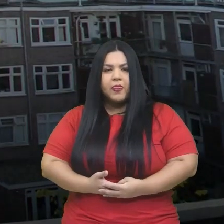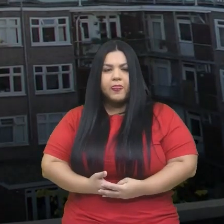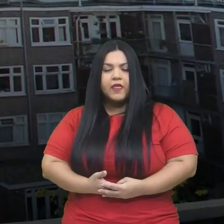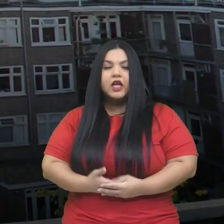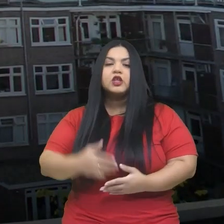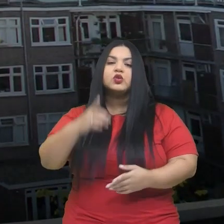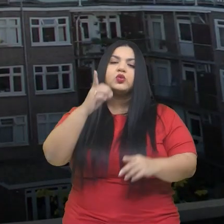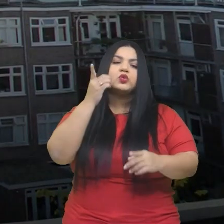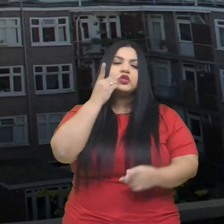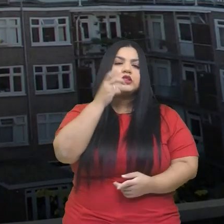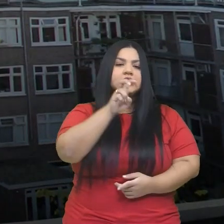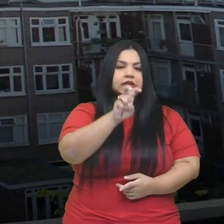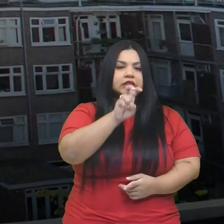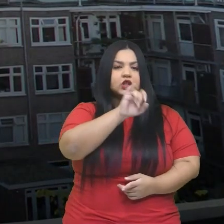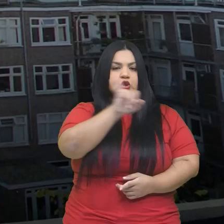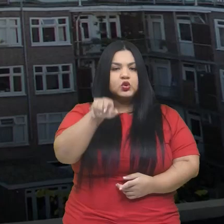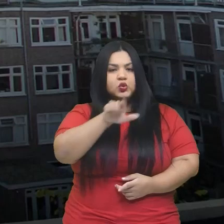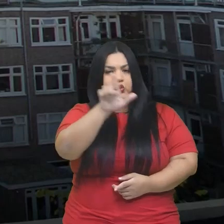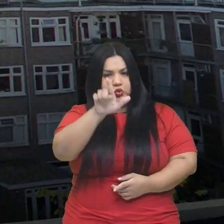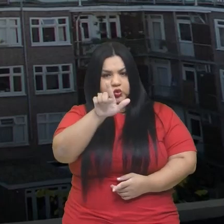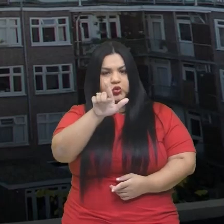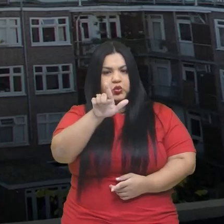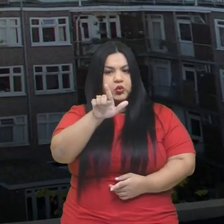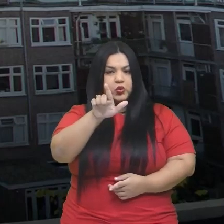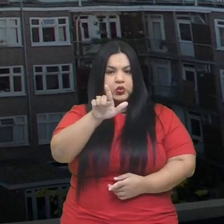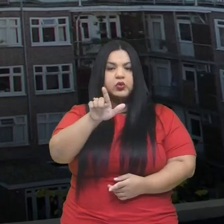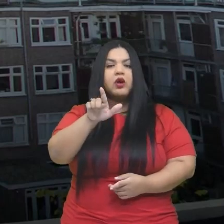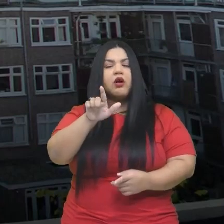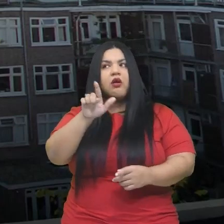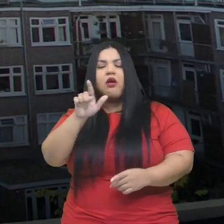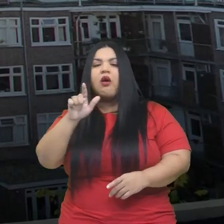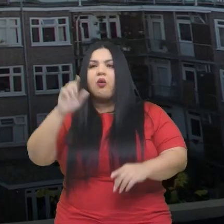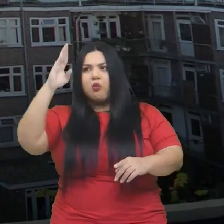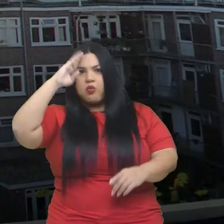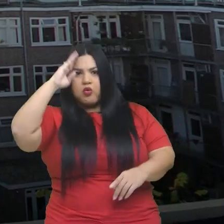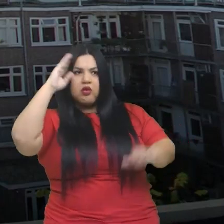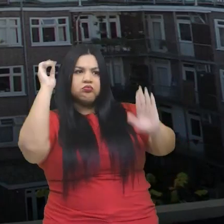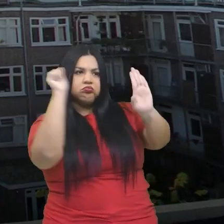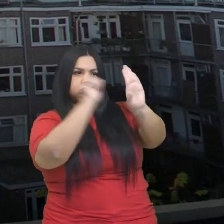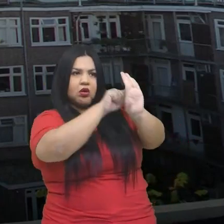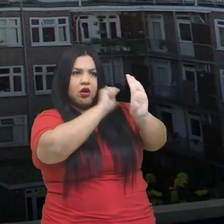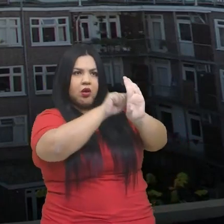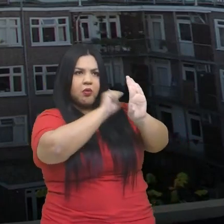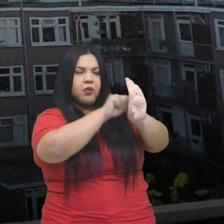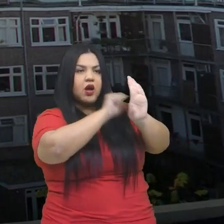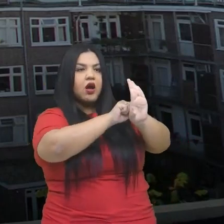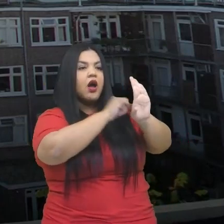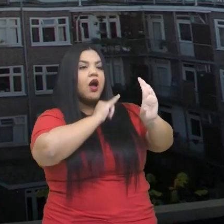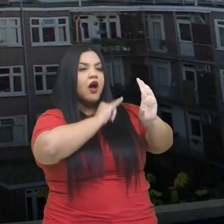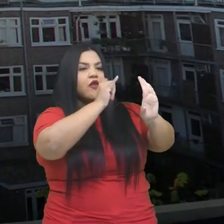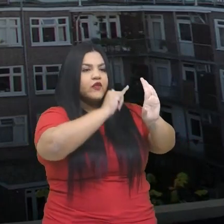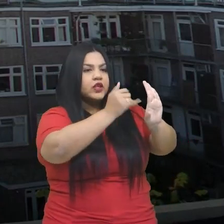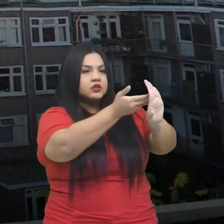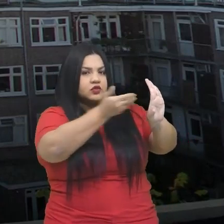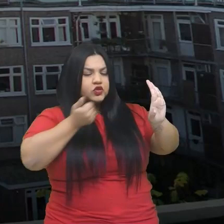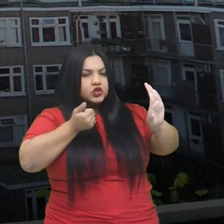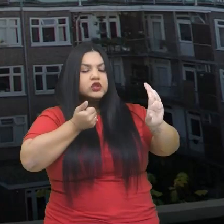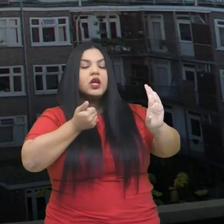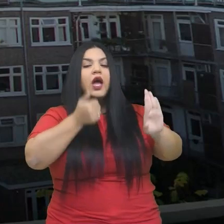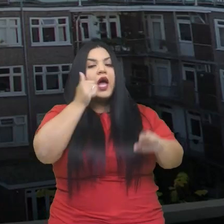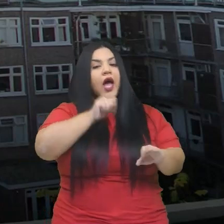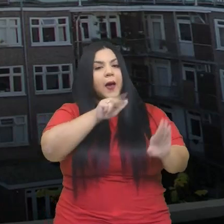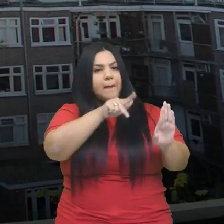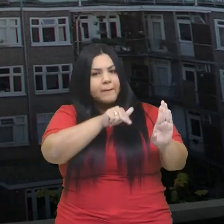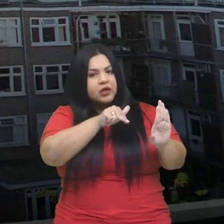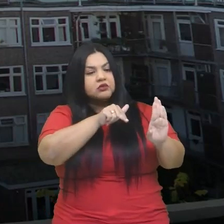de julho, um policial apareceu, né, na porta com um aviso de convocação, que a irmã dela estava sendo enviada para um campo de